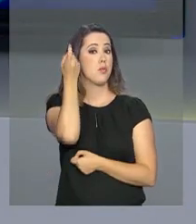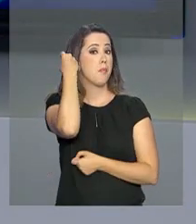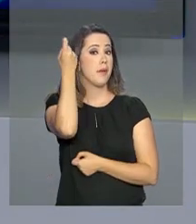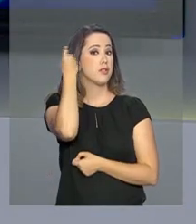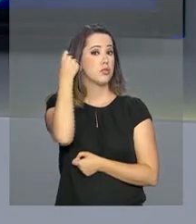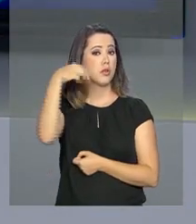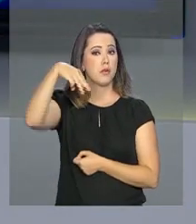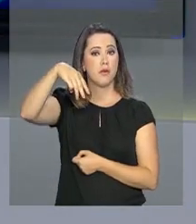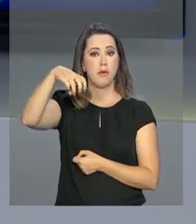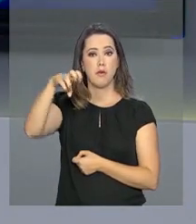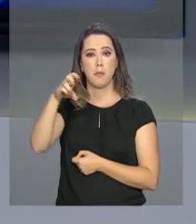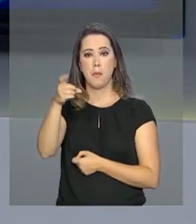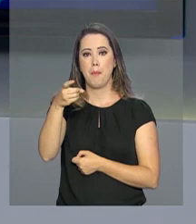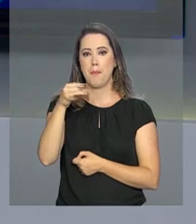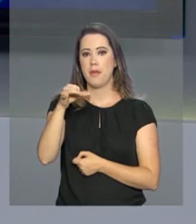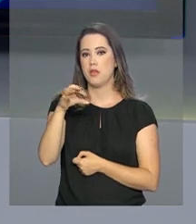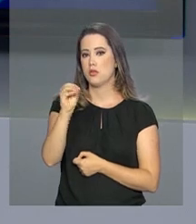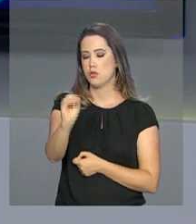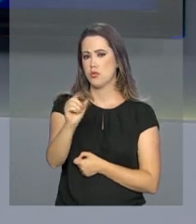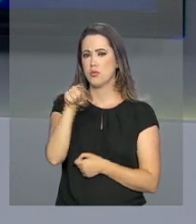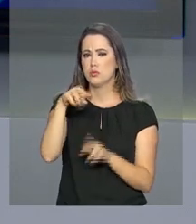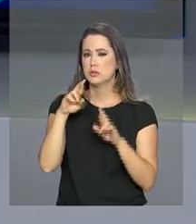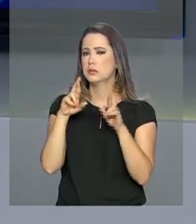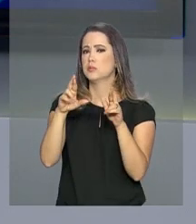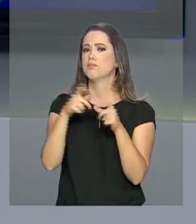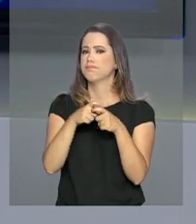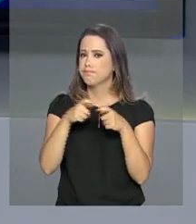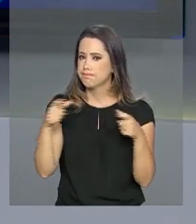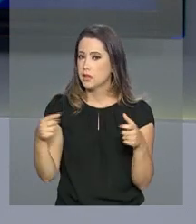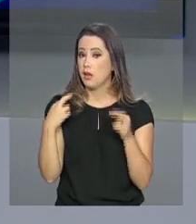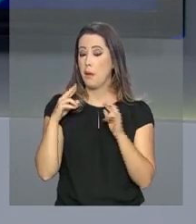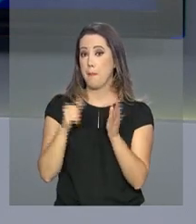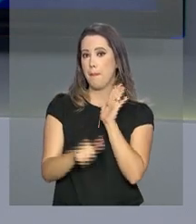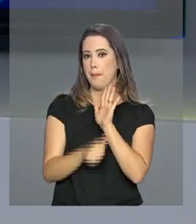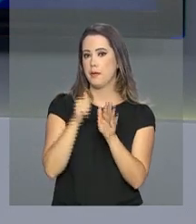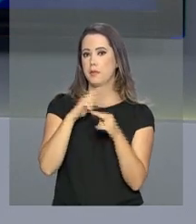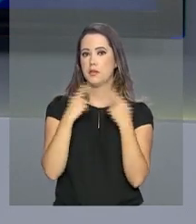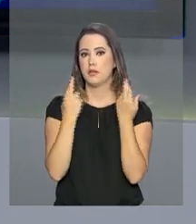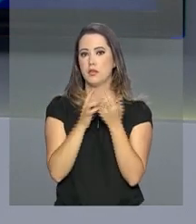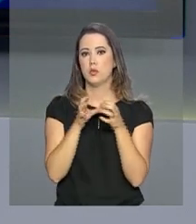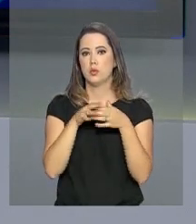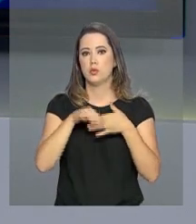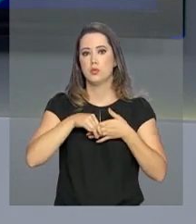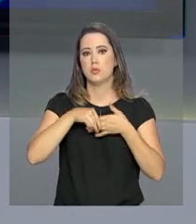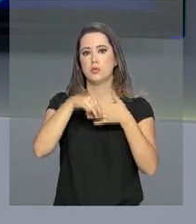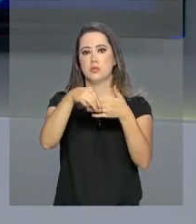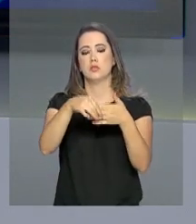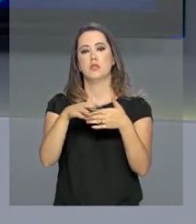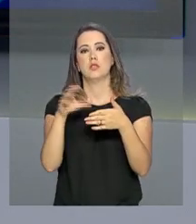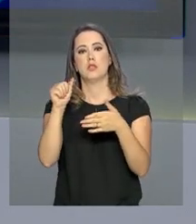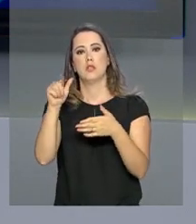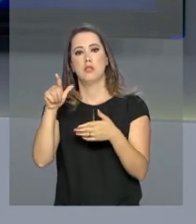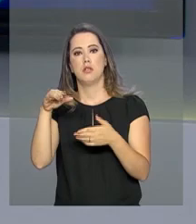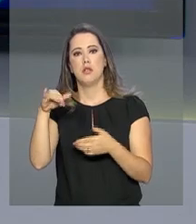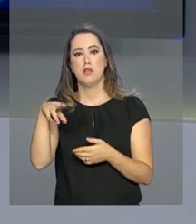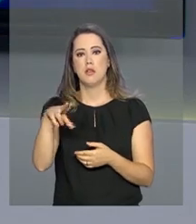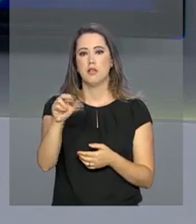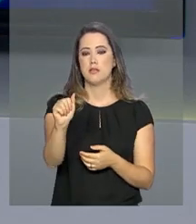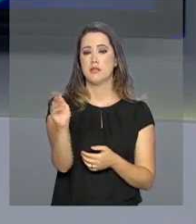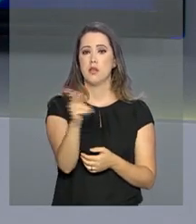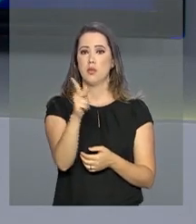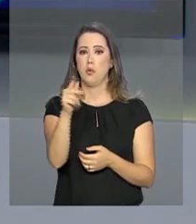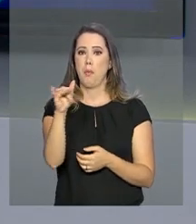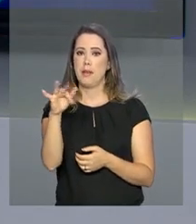no méxico a expectativa é grande para a primeira reunião entre chefes de estado da aliança do pacífico e do mercosul quem está lá é a